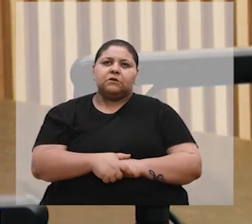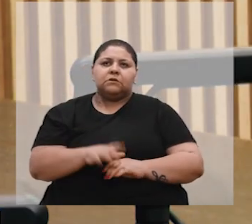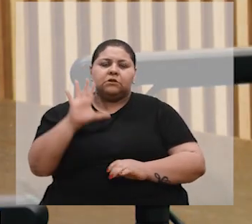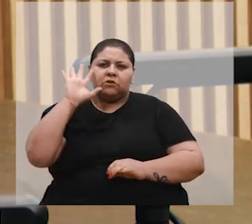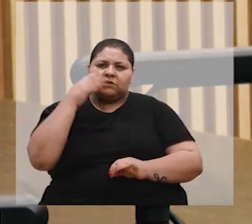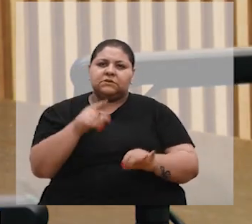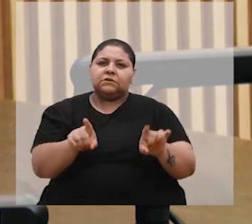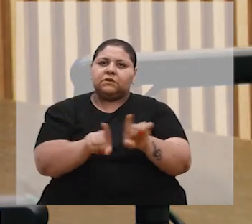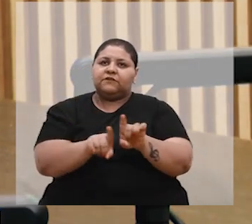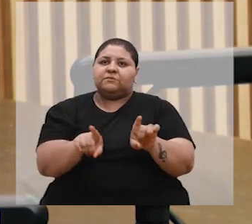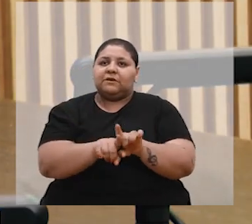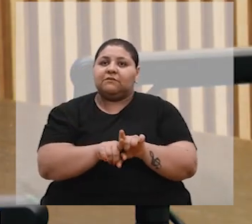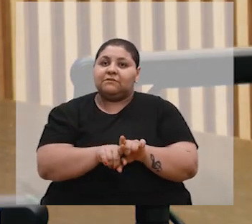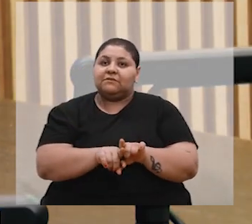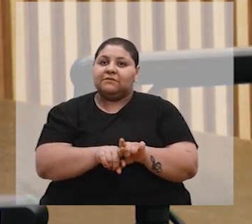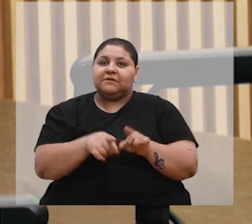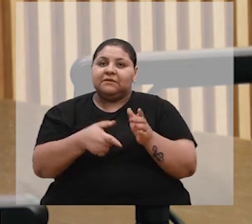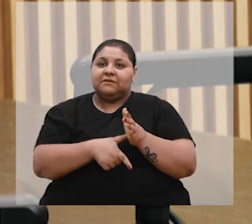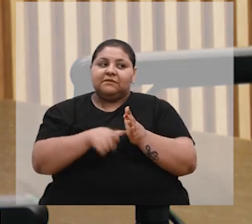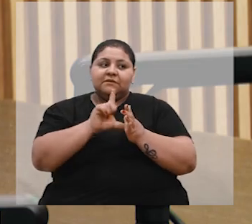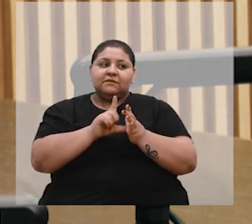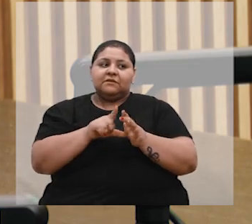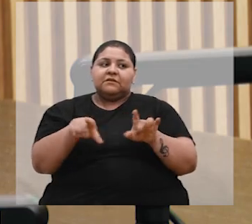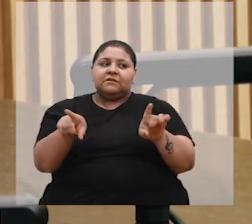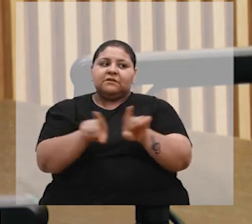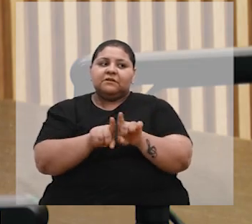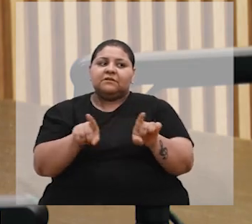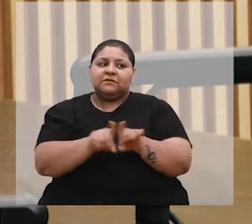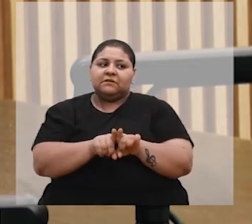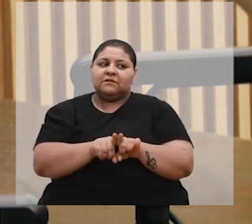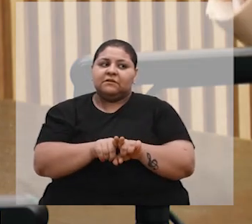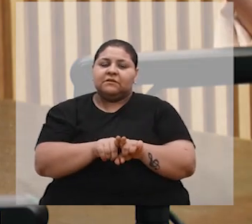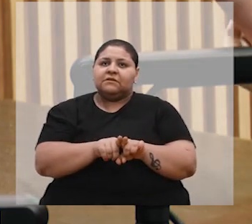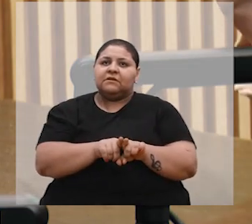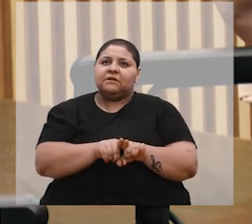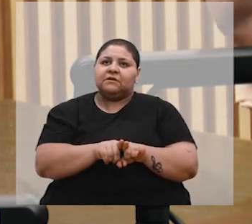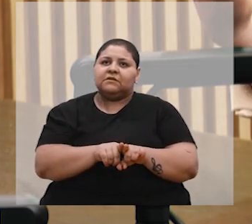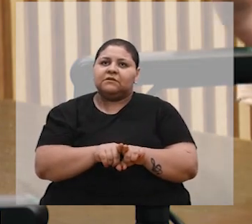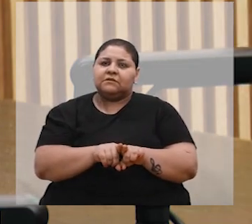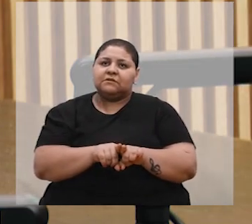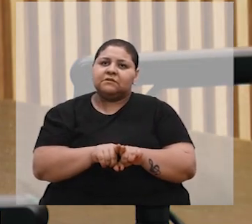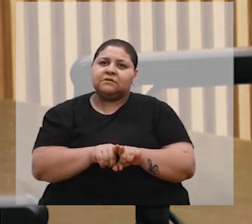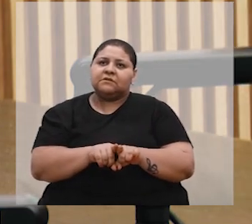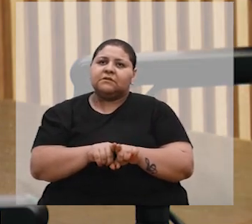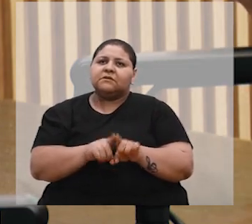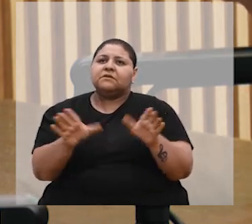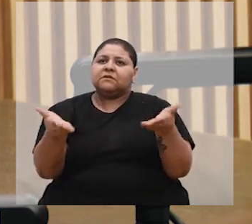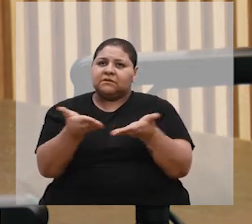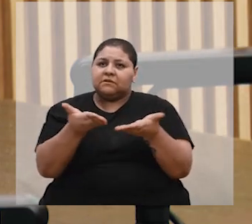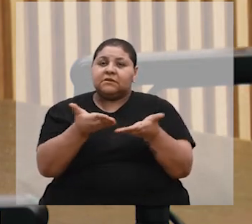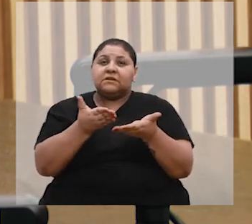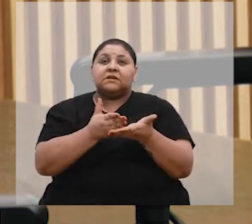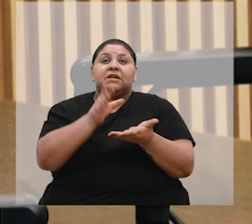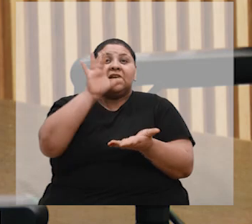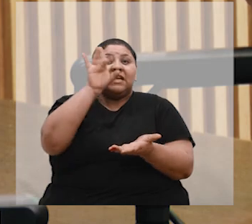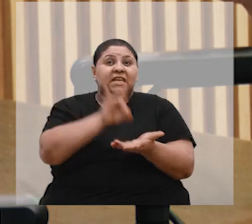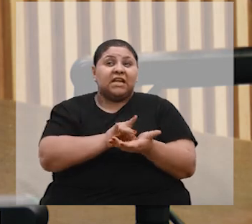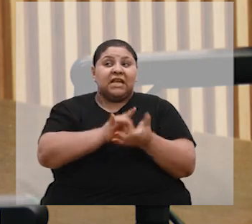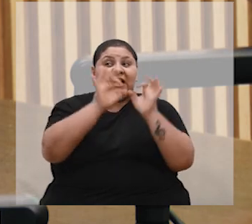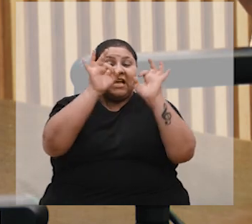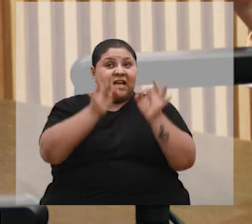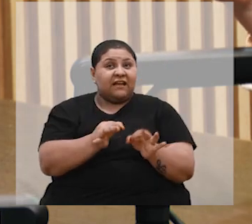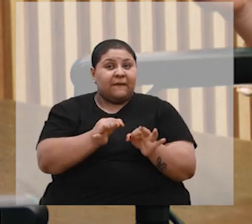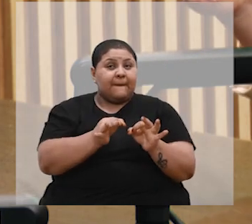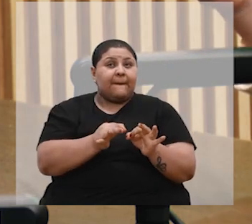acontece antes, né? Depois, no dia da eleição, nós temos novos testes. O teste da autenticidade e da